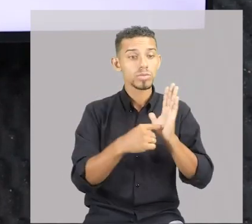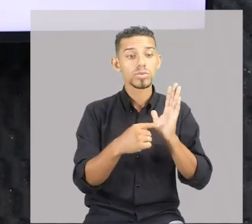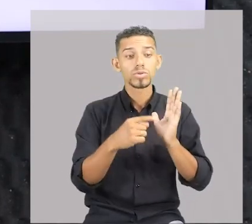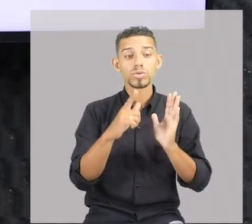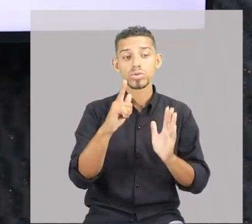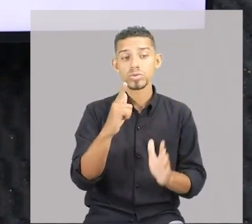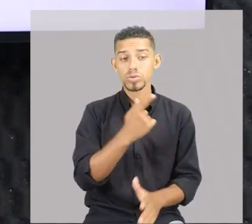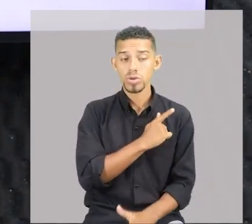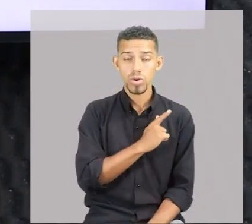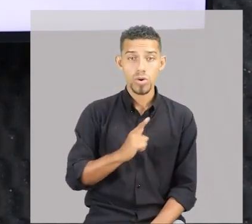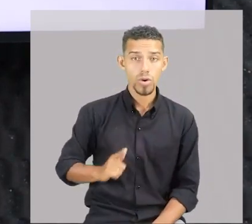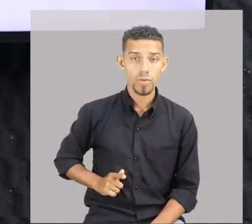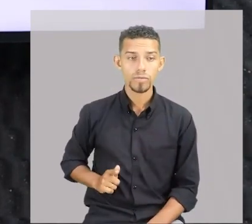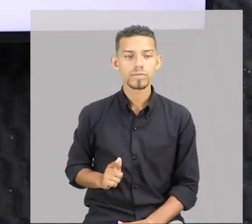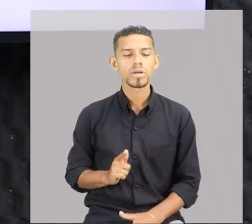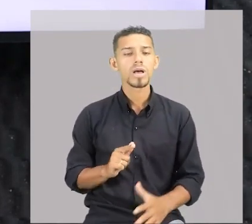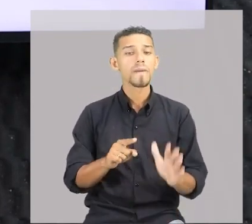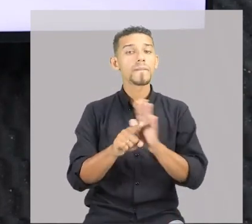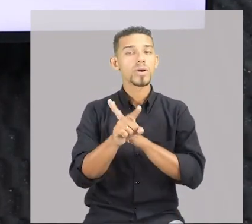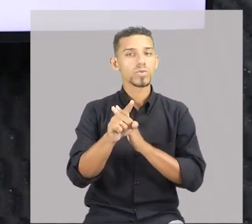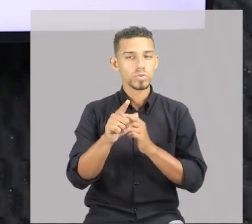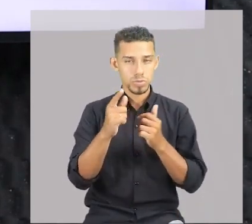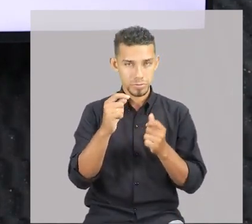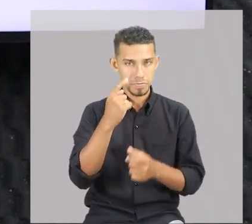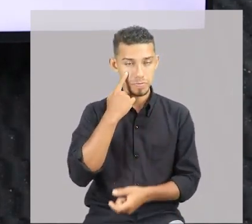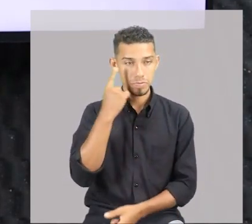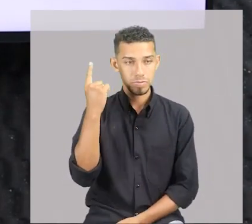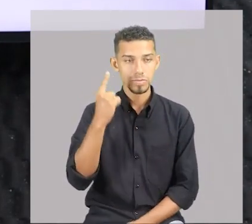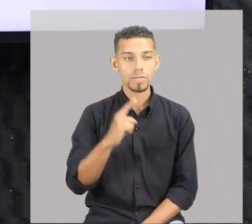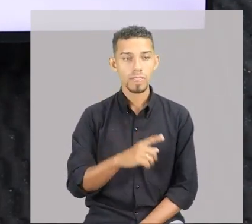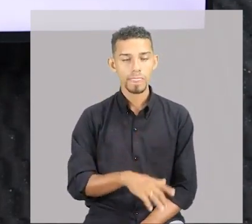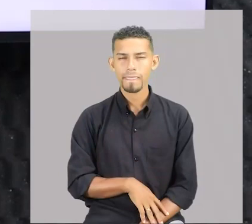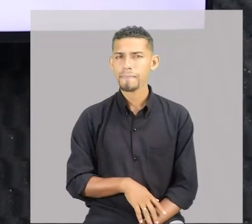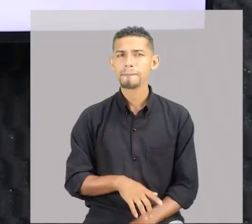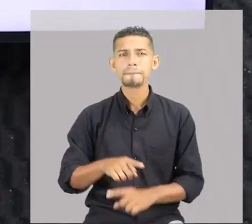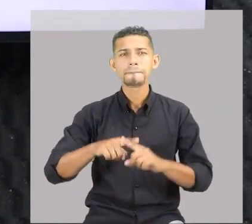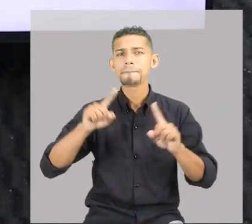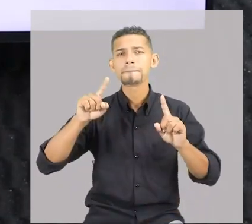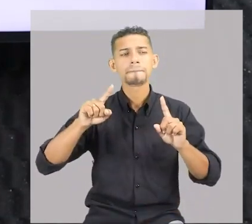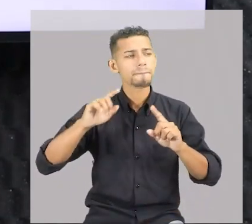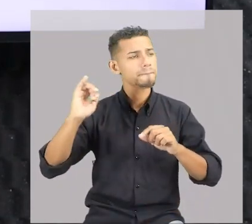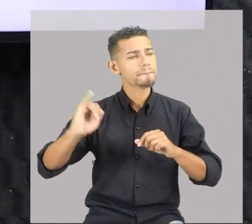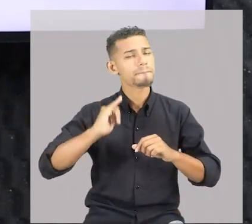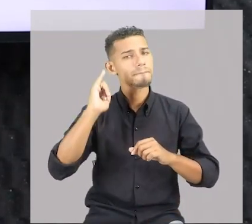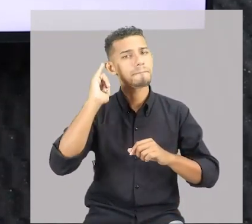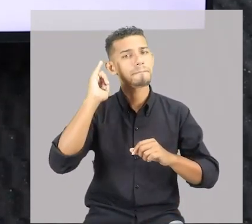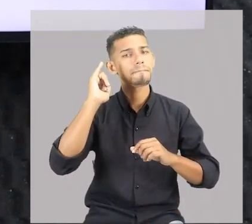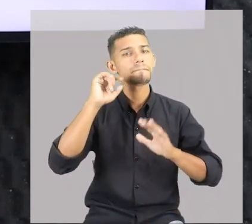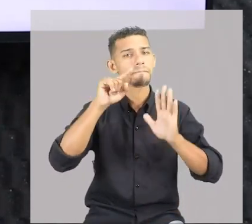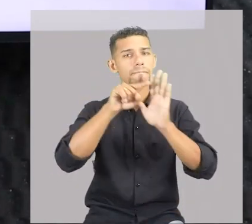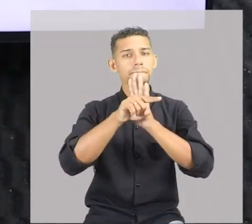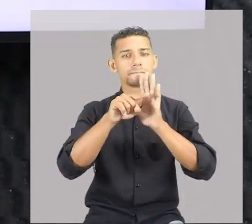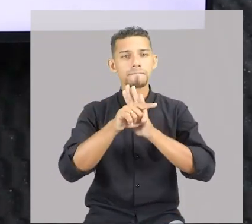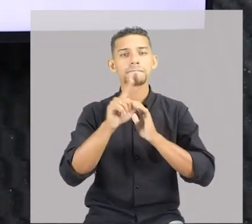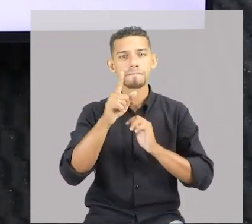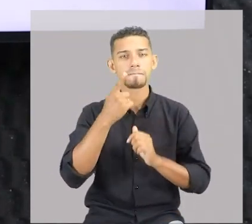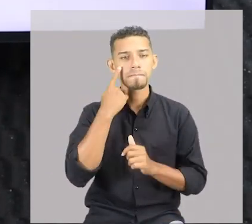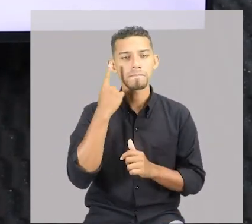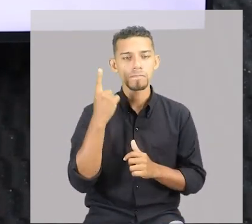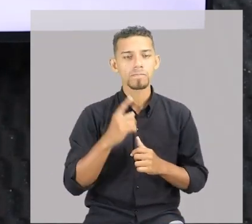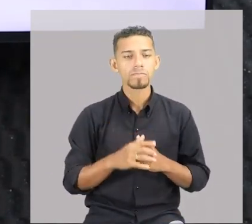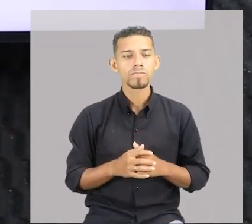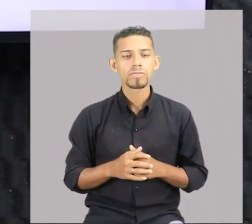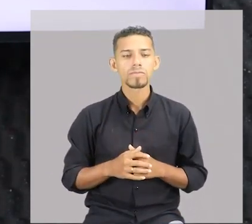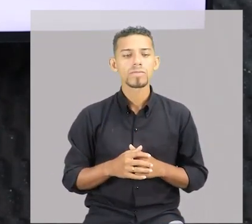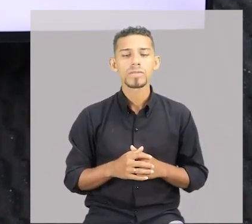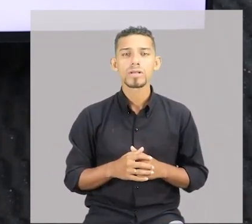pergunta. A pergunta é o coração da questão. A parte mais importante de uma questão é a pergunta.